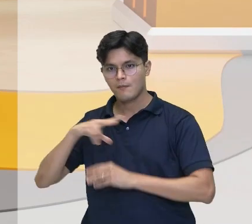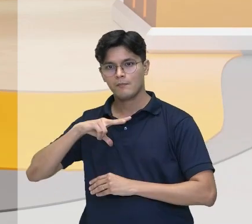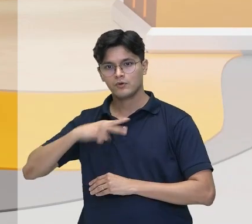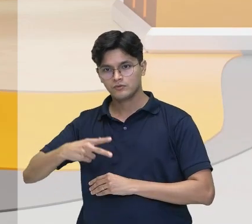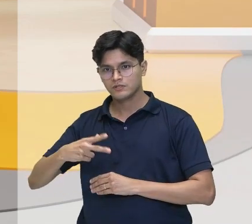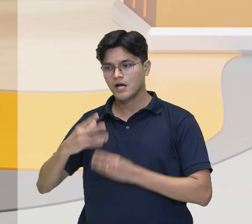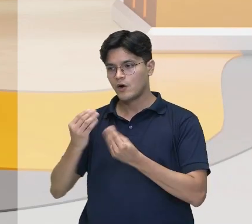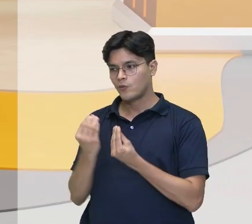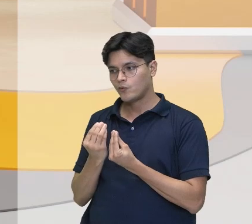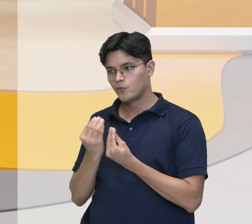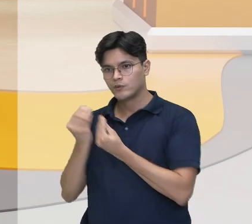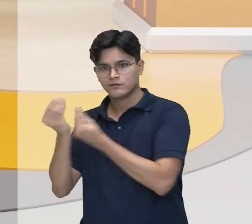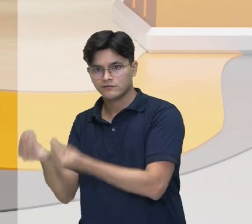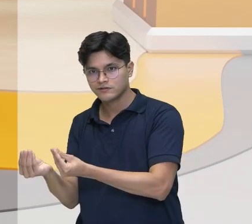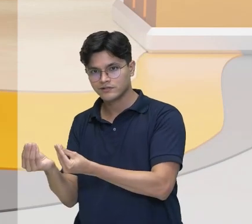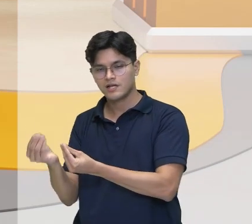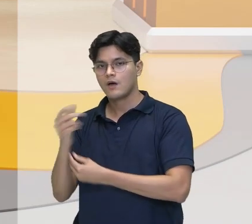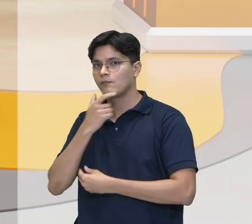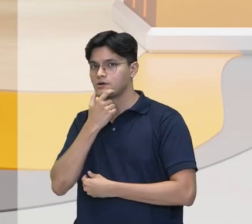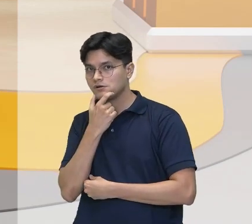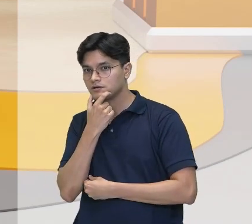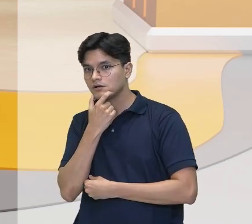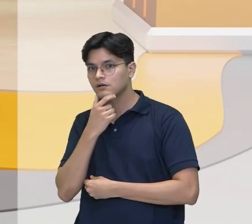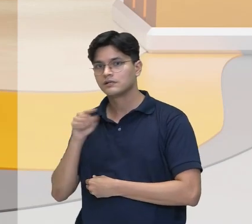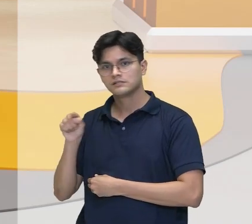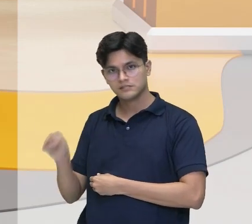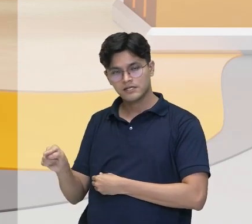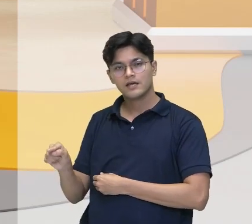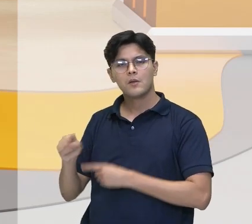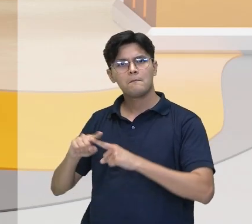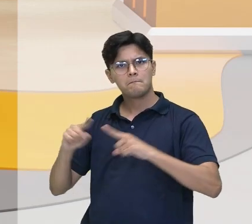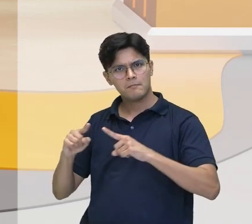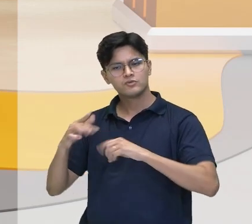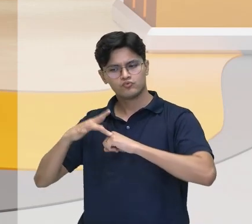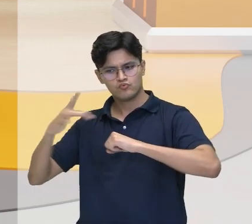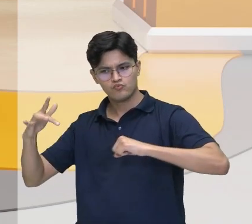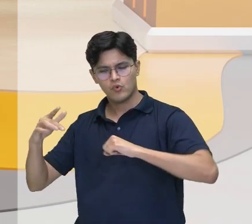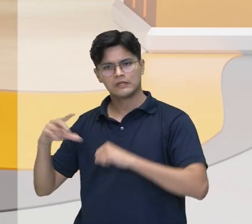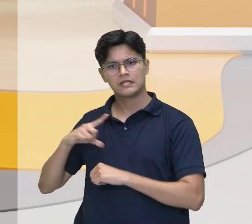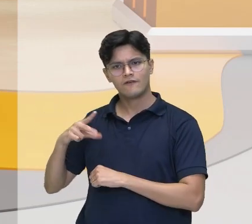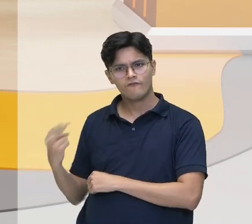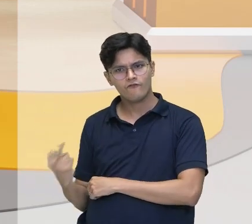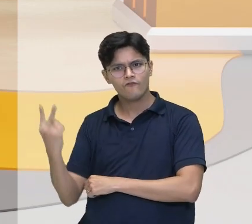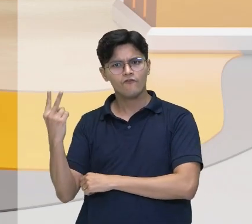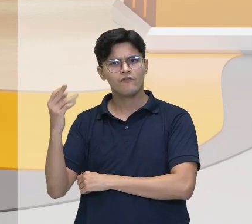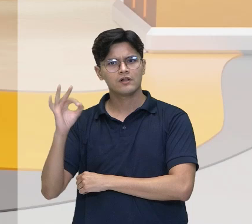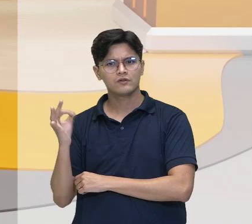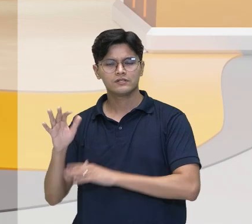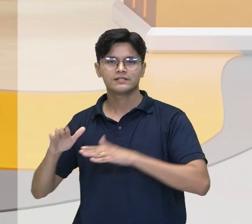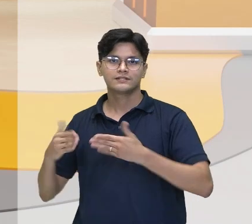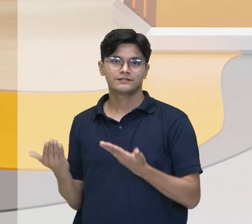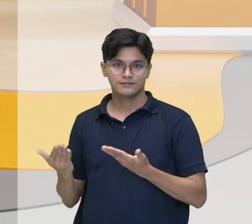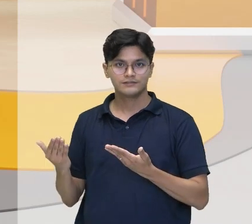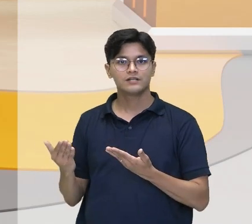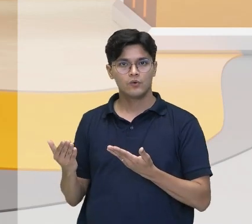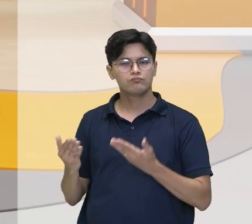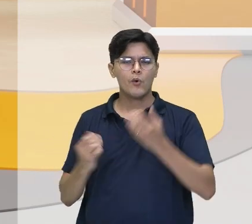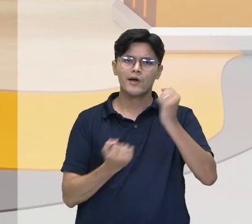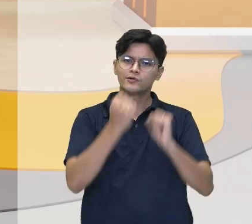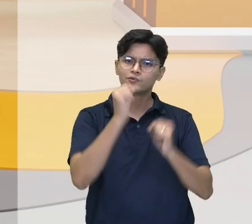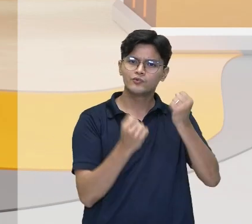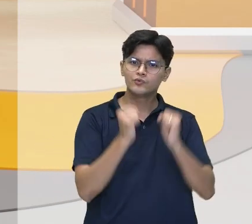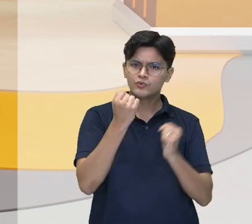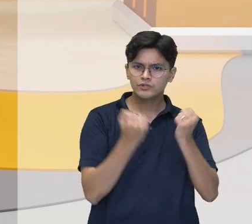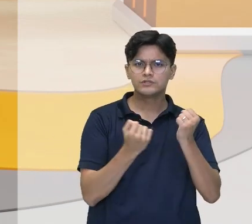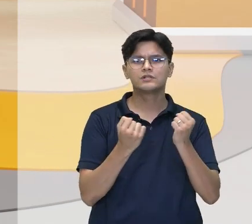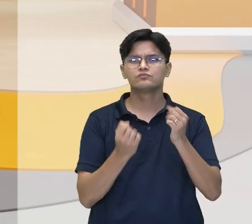Brasil, que os ingleses conseguiram se industrializar. Então, a indústria, né, ela surgiu com o capital,